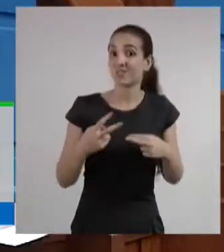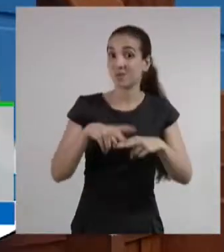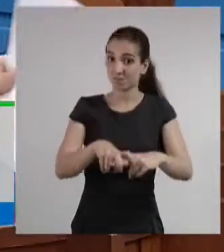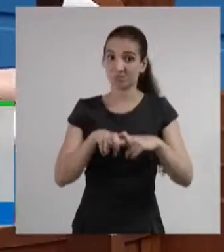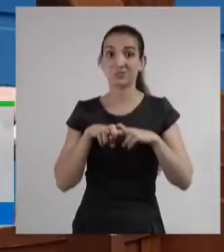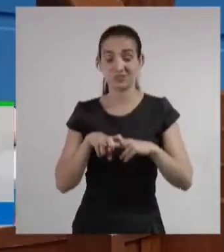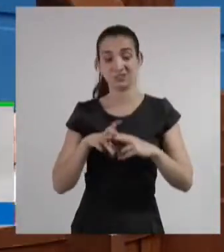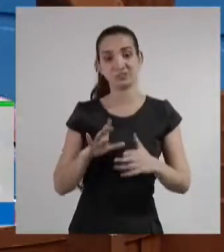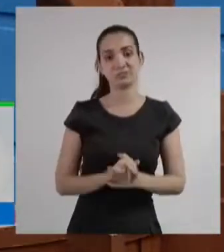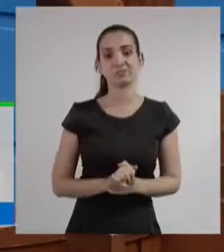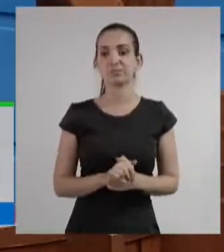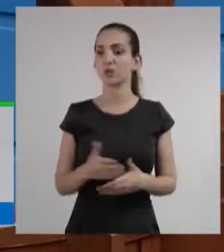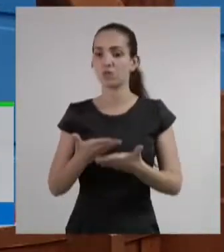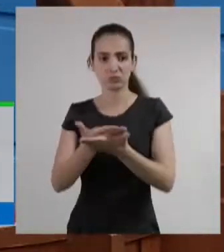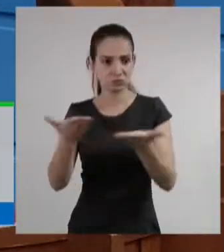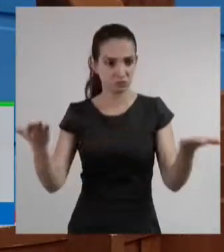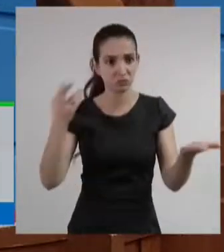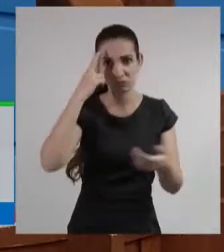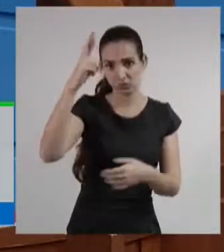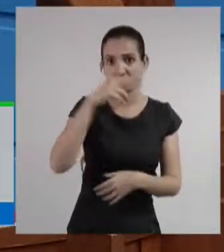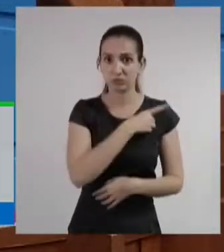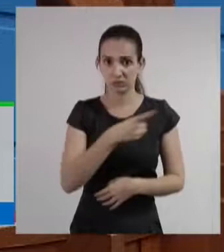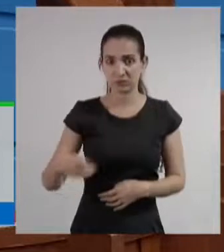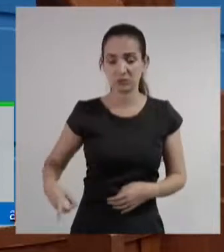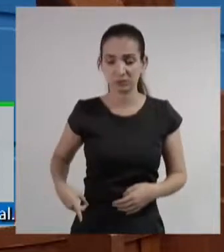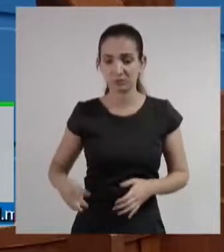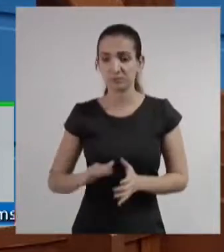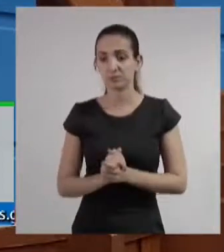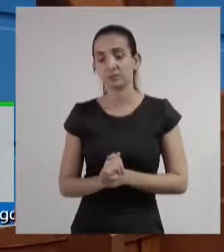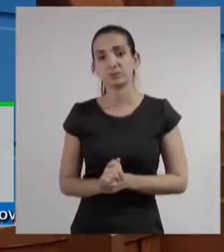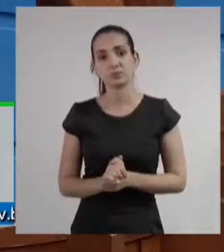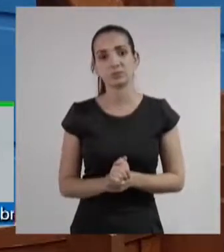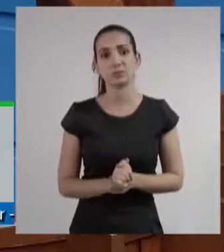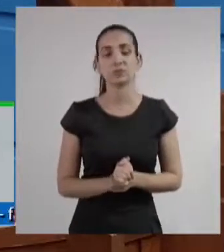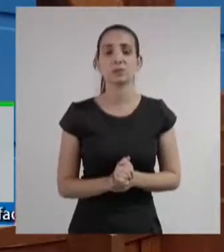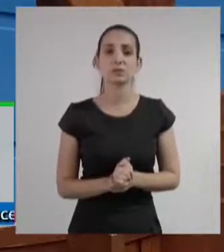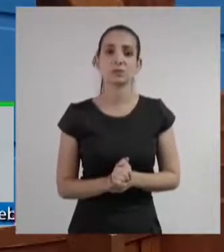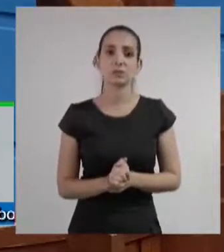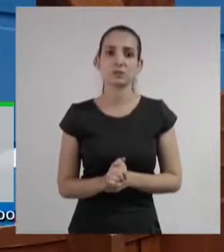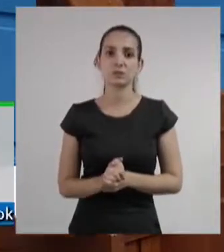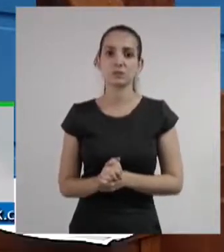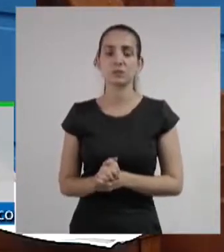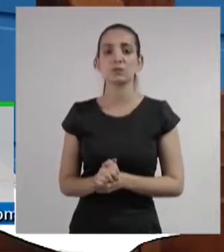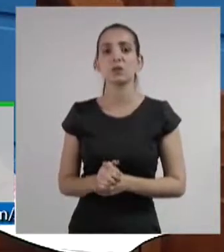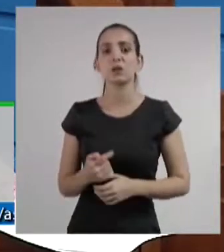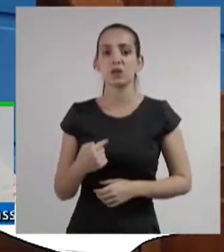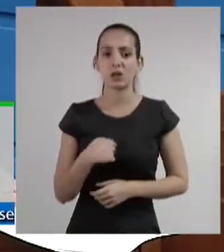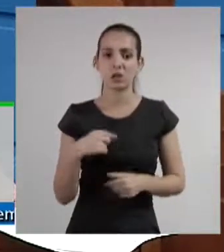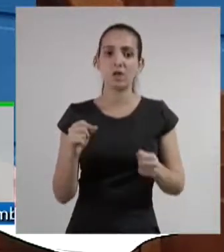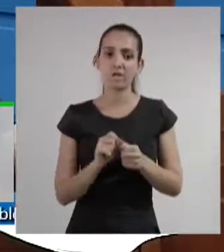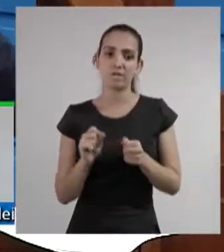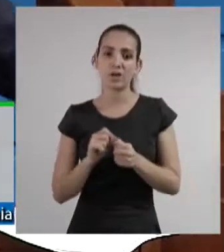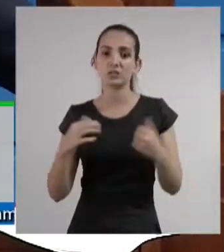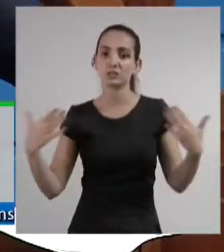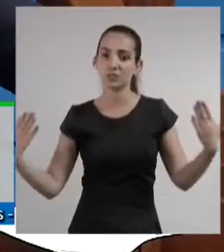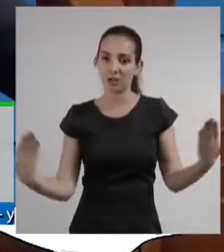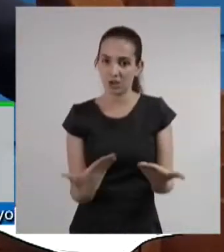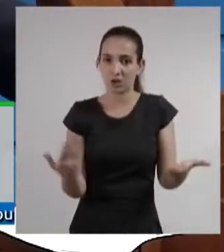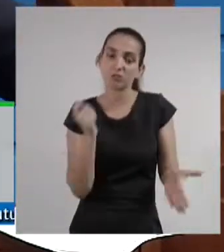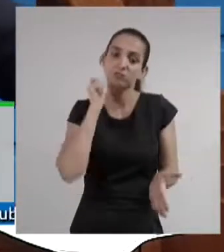Portanto, senhores deputados, eu faço esse registro